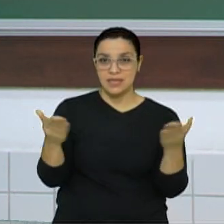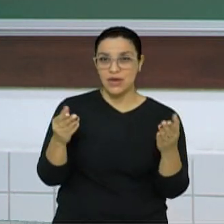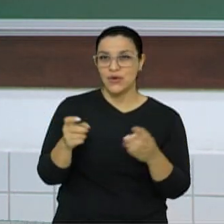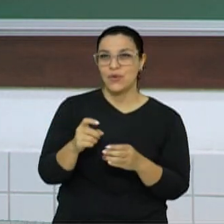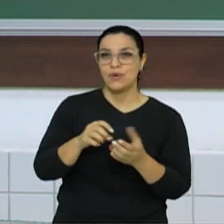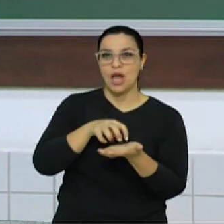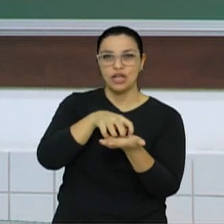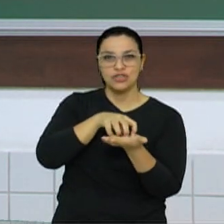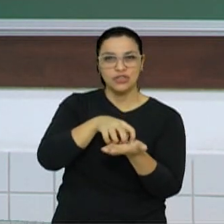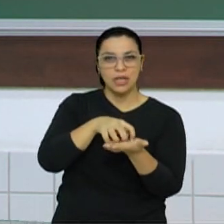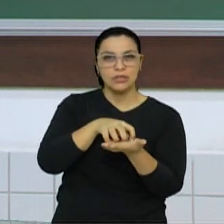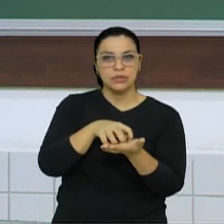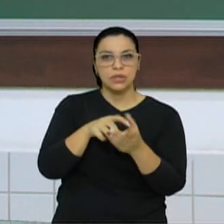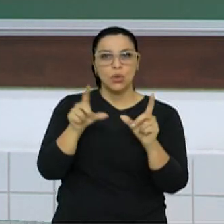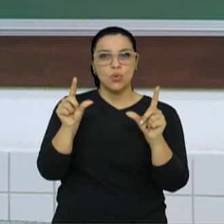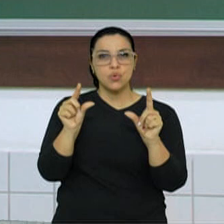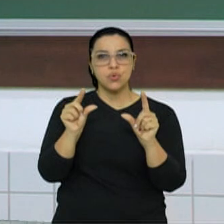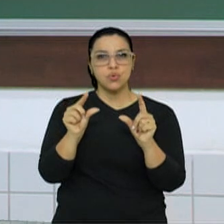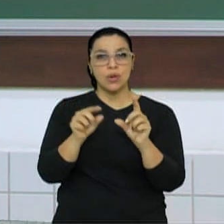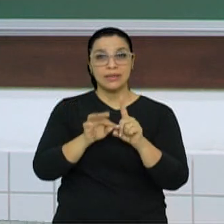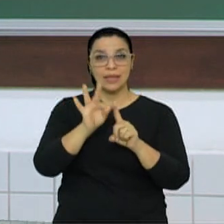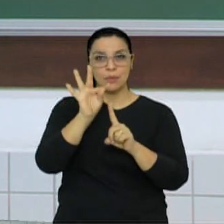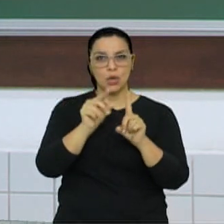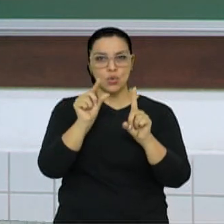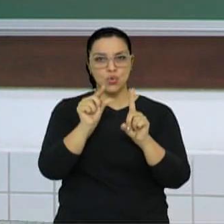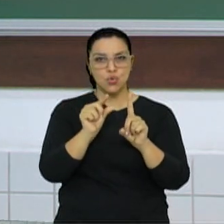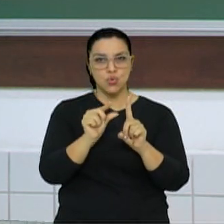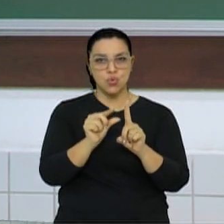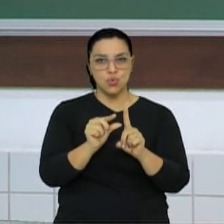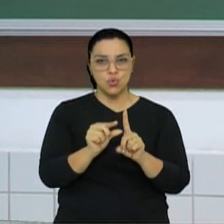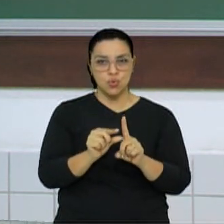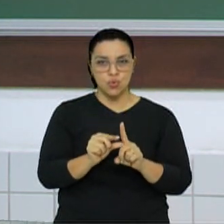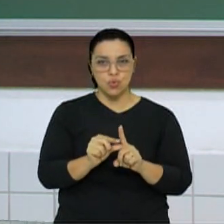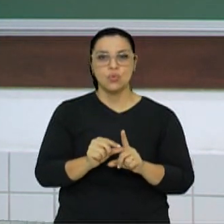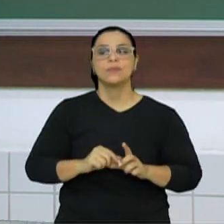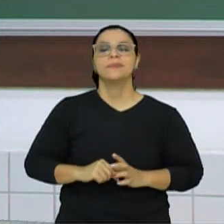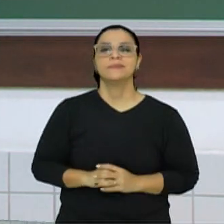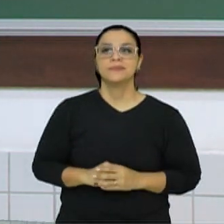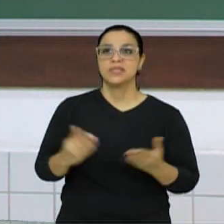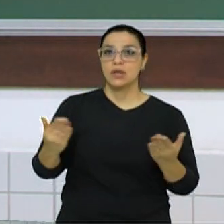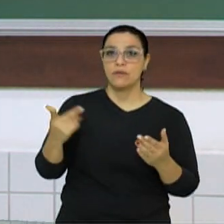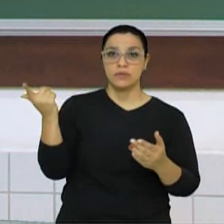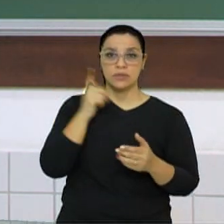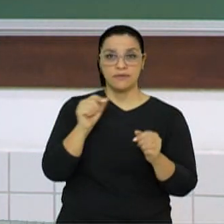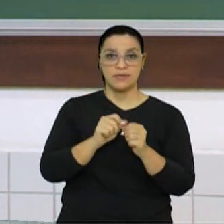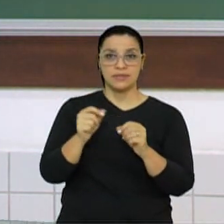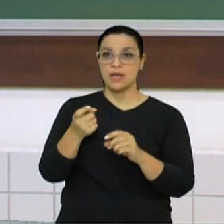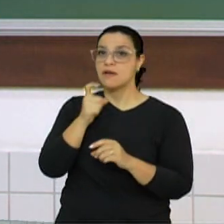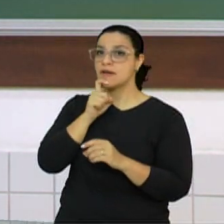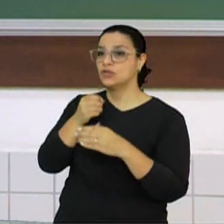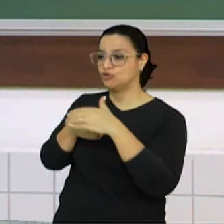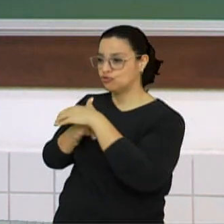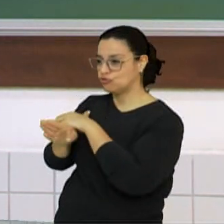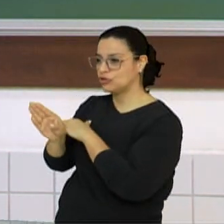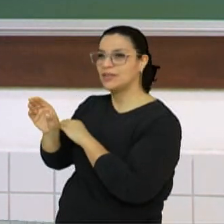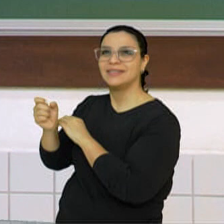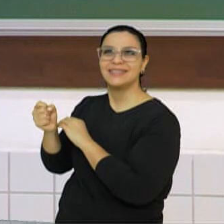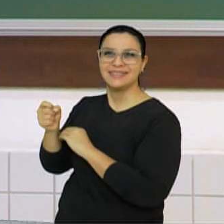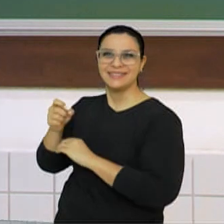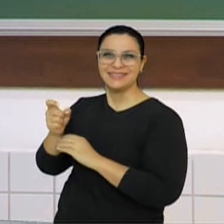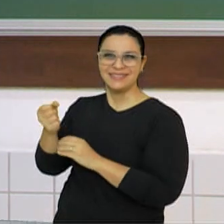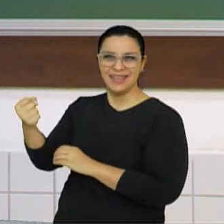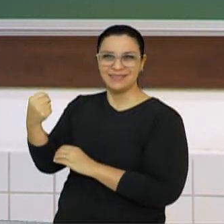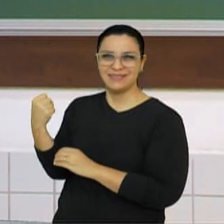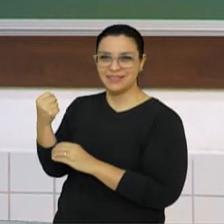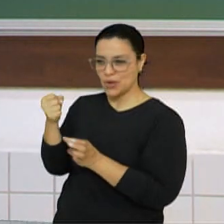ali dar aquela resfriada, né, no processo, e aí você vai ter que levar para a geladeira. Beleza. Levando